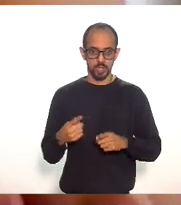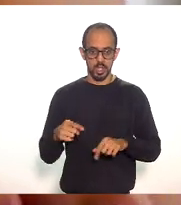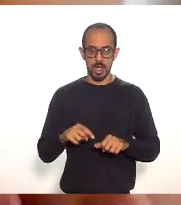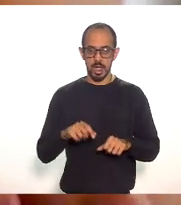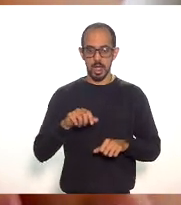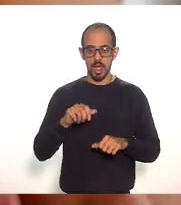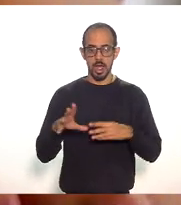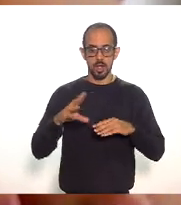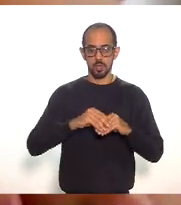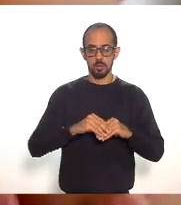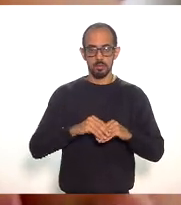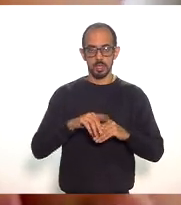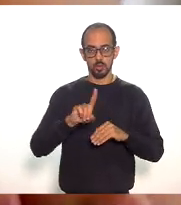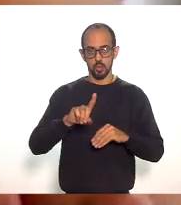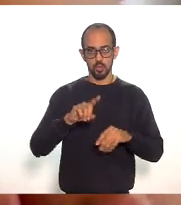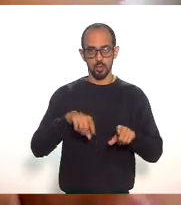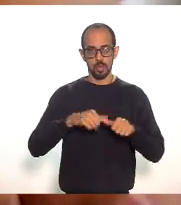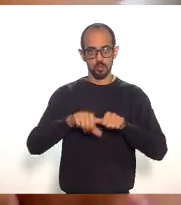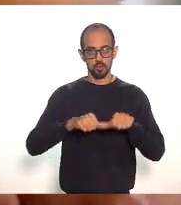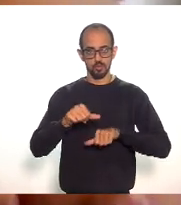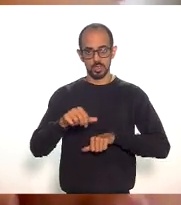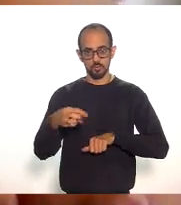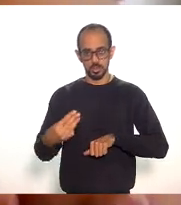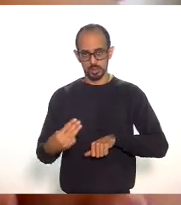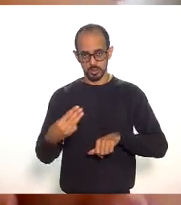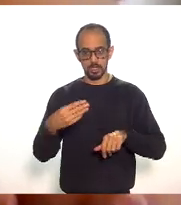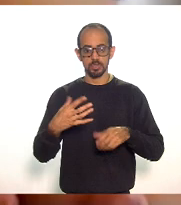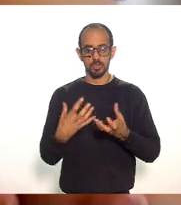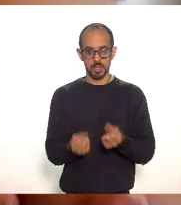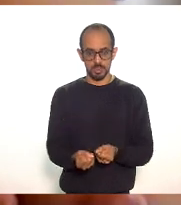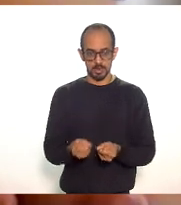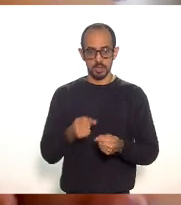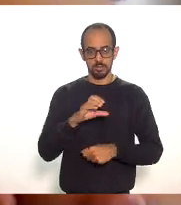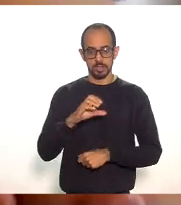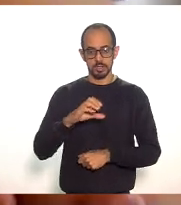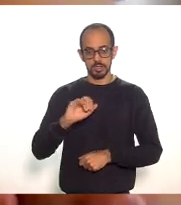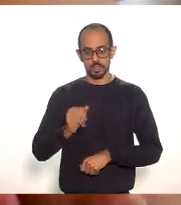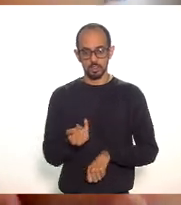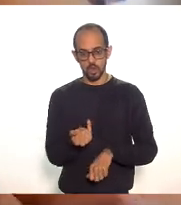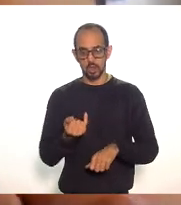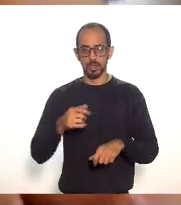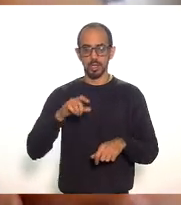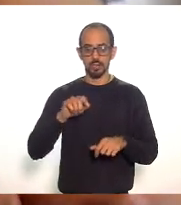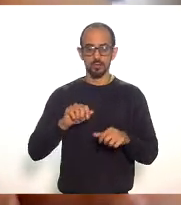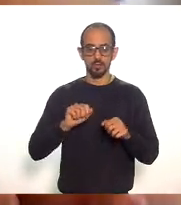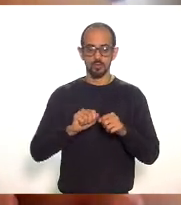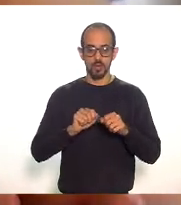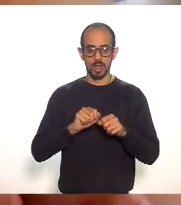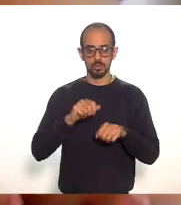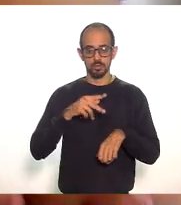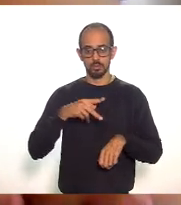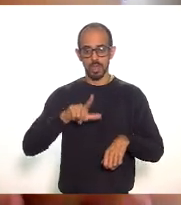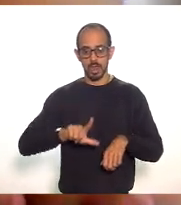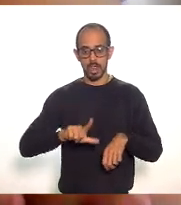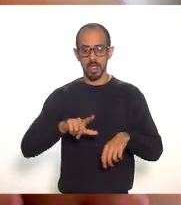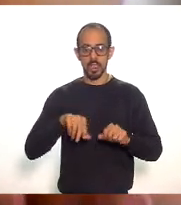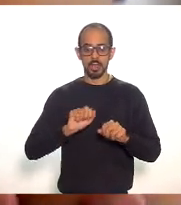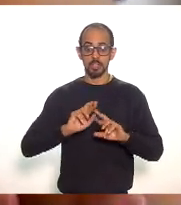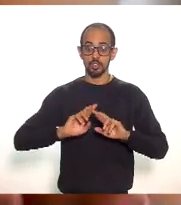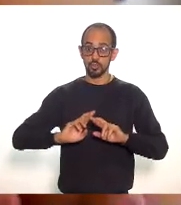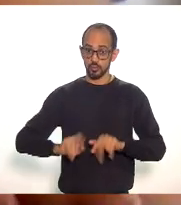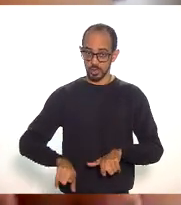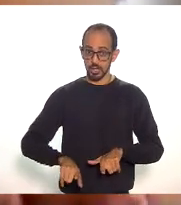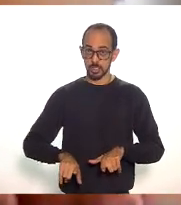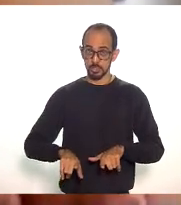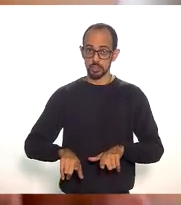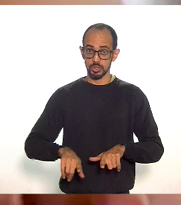1 e a modificativa 3, que foi acatada pela CCJ, ela torna esse PL